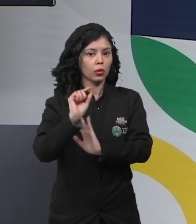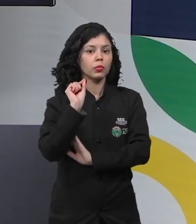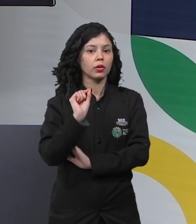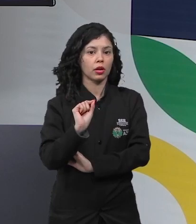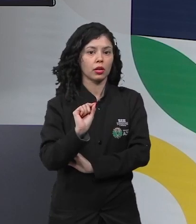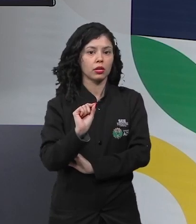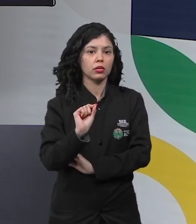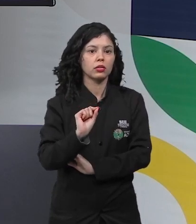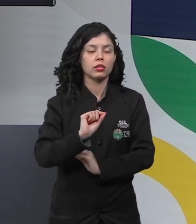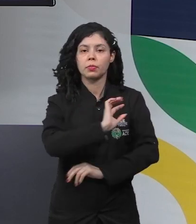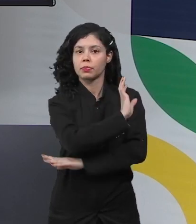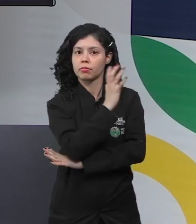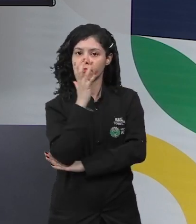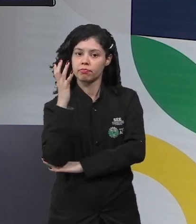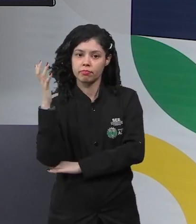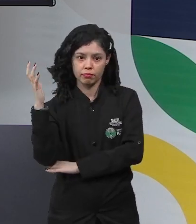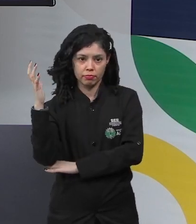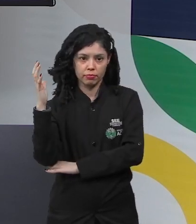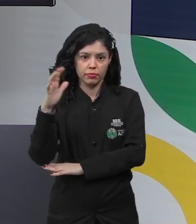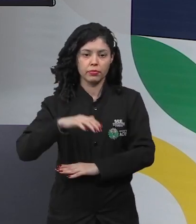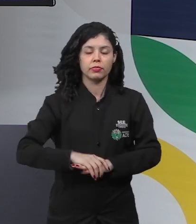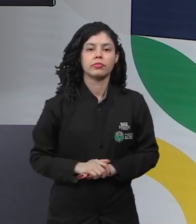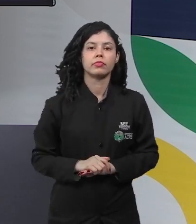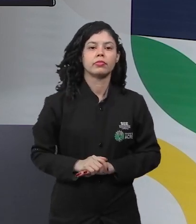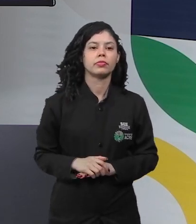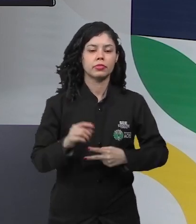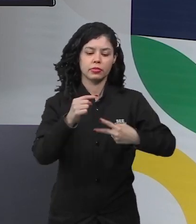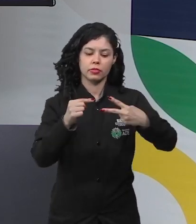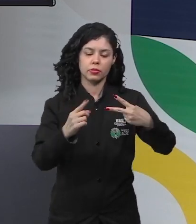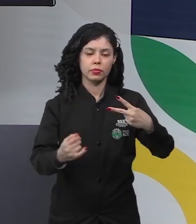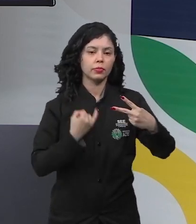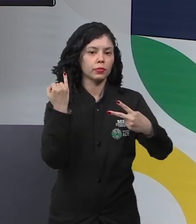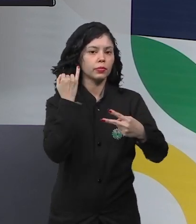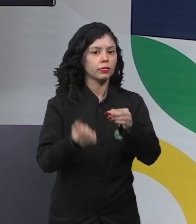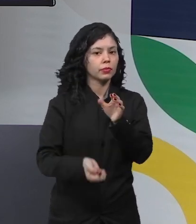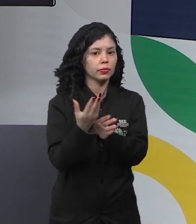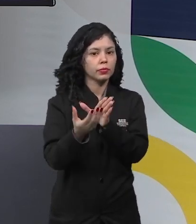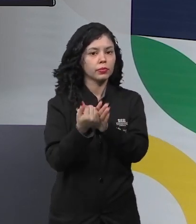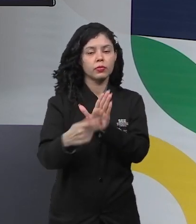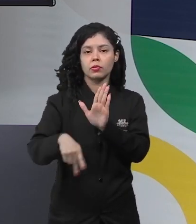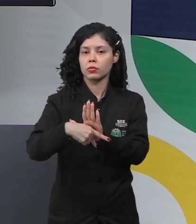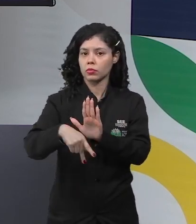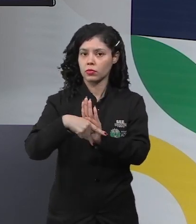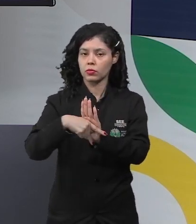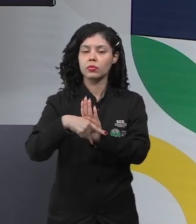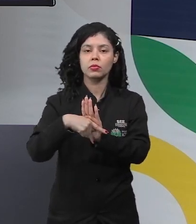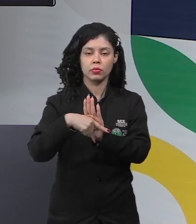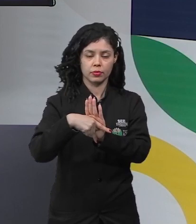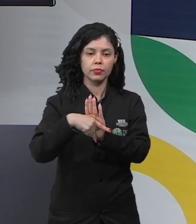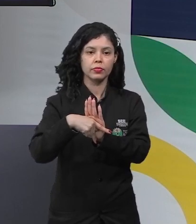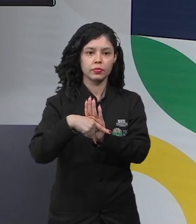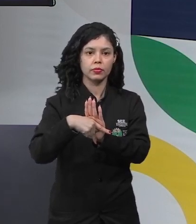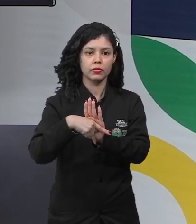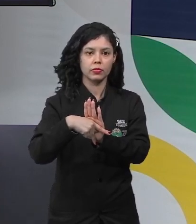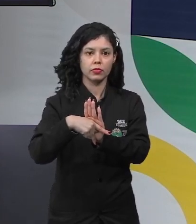para as plantas, tá certo? Esses são os dois principais produtos gerados pelo